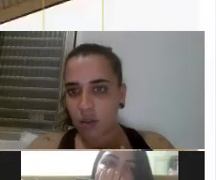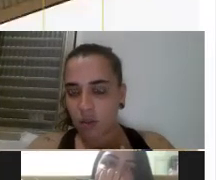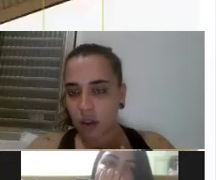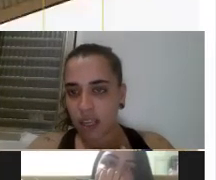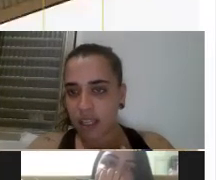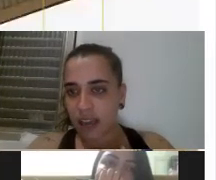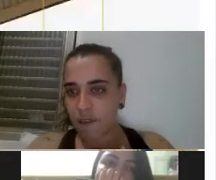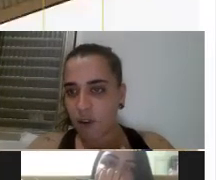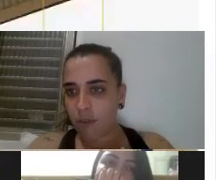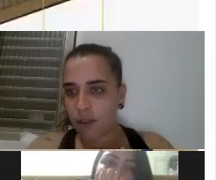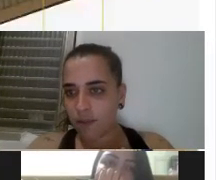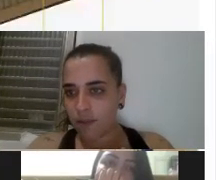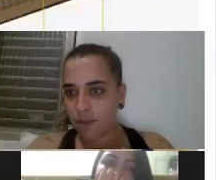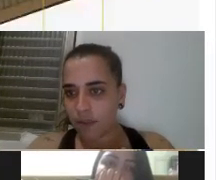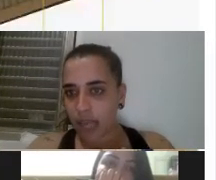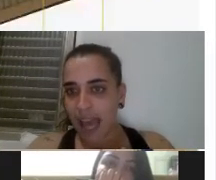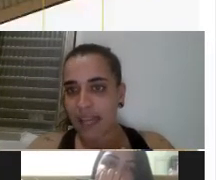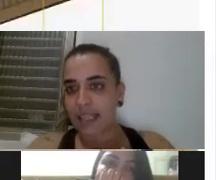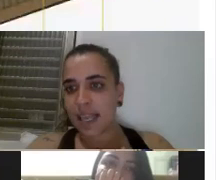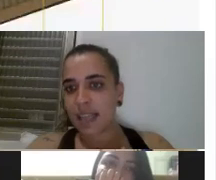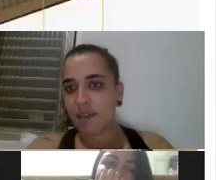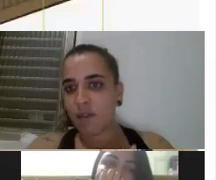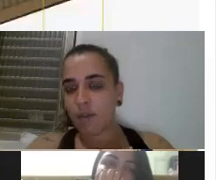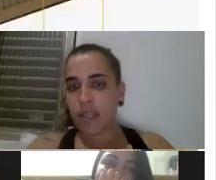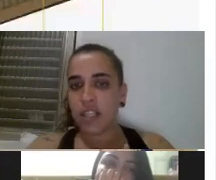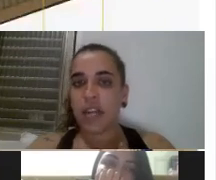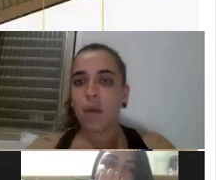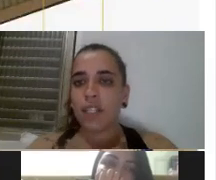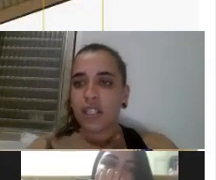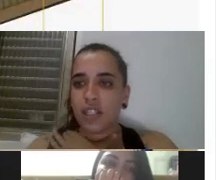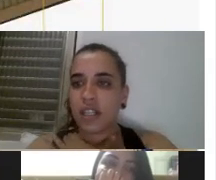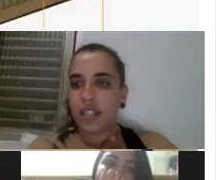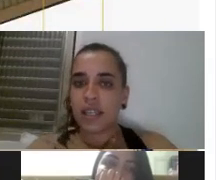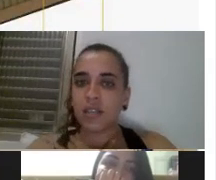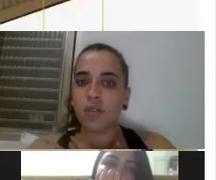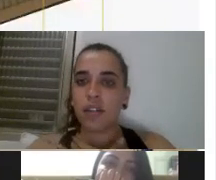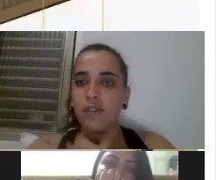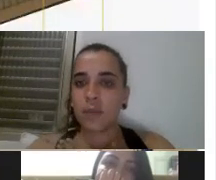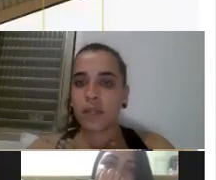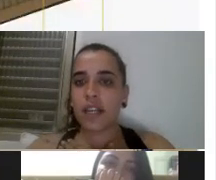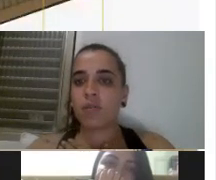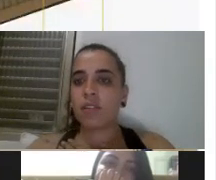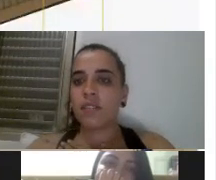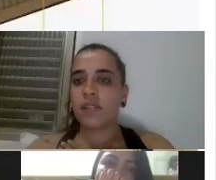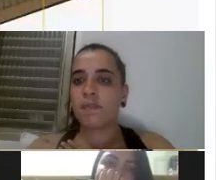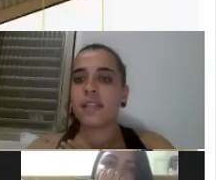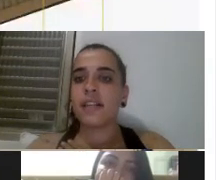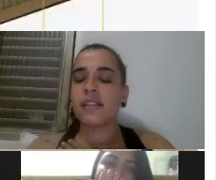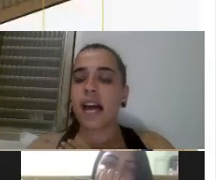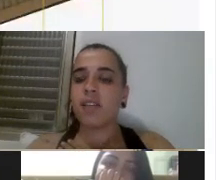Então, eles constroem aqui a forma. Aí, essa forma que geralmente a gente terceiriza o serviço, porque ele é um